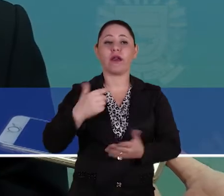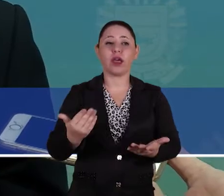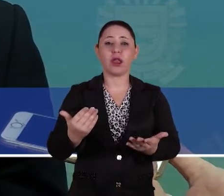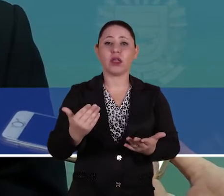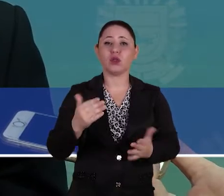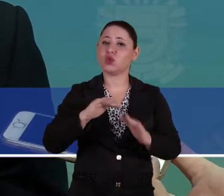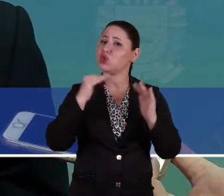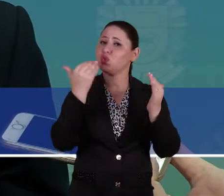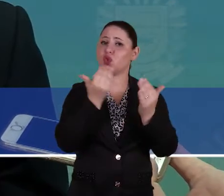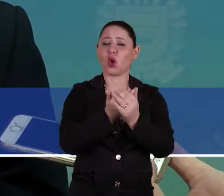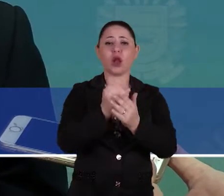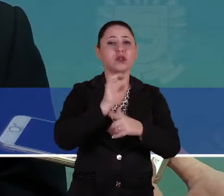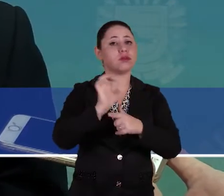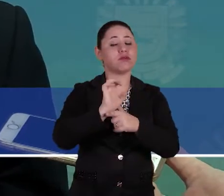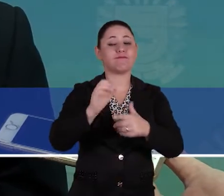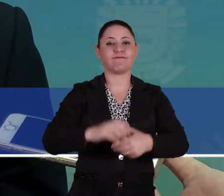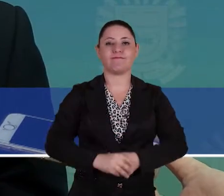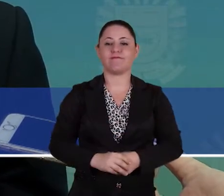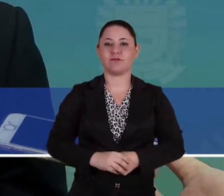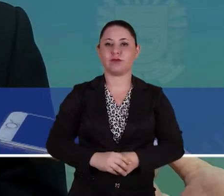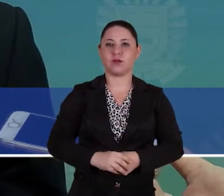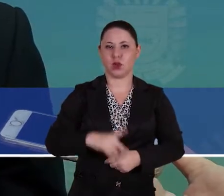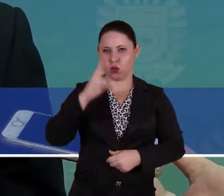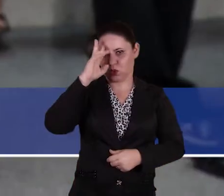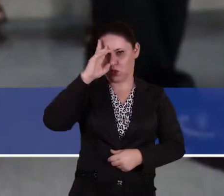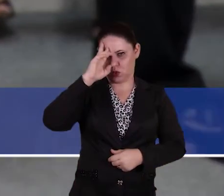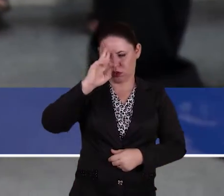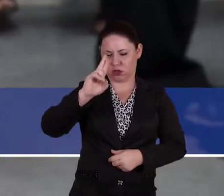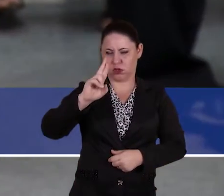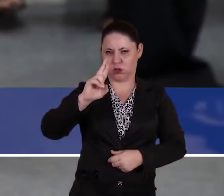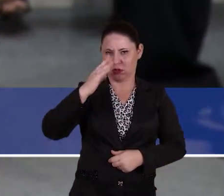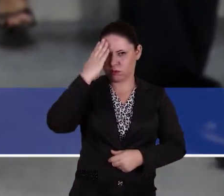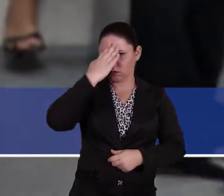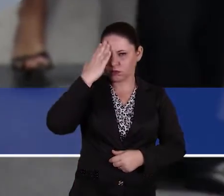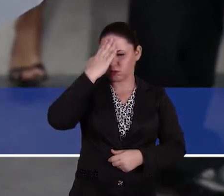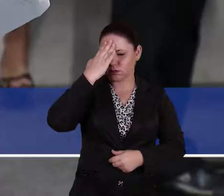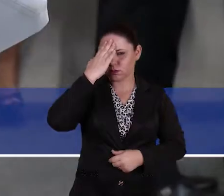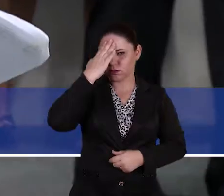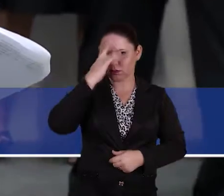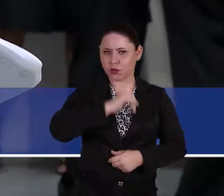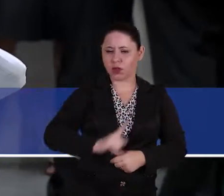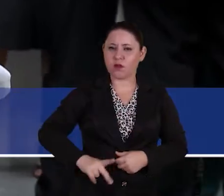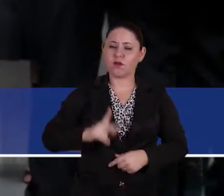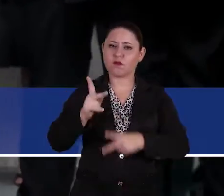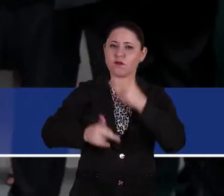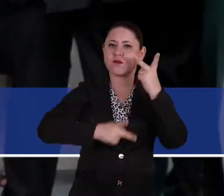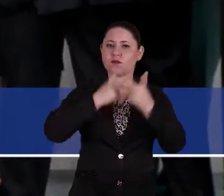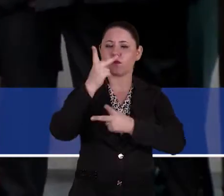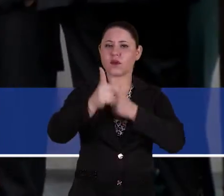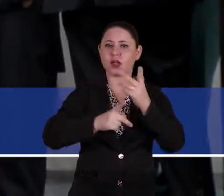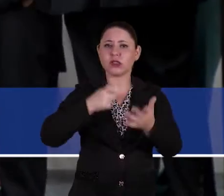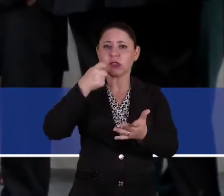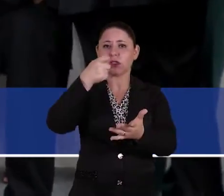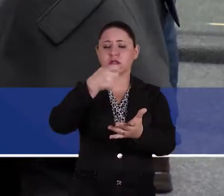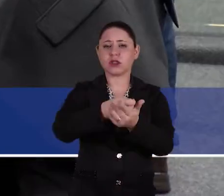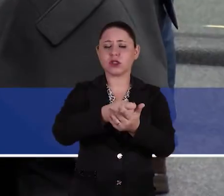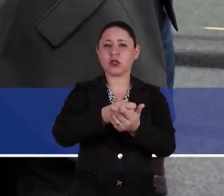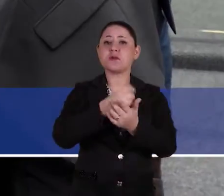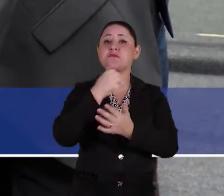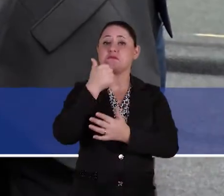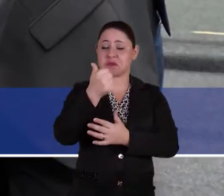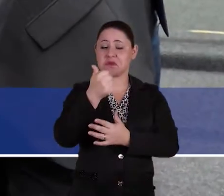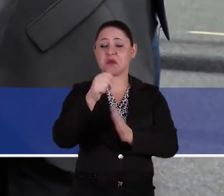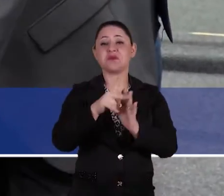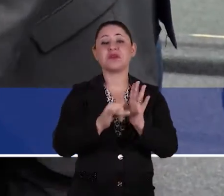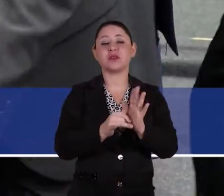aí das escolas estaduais. O líder do governo, o deputado Barbosinha, do Democratas, por outro lado, reforçou